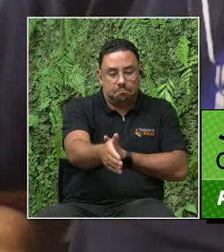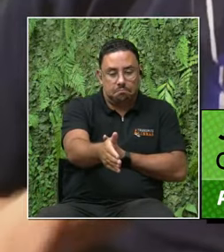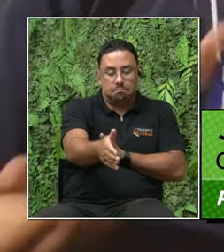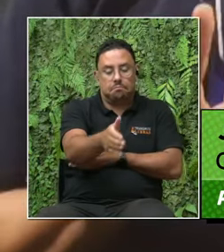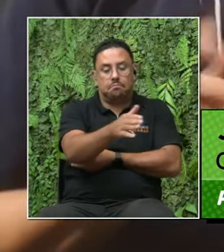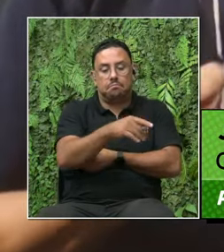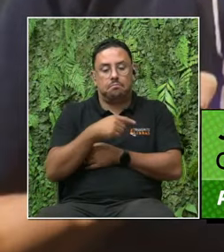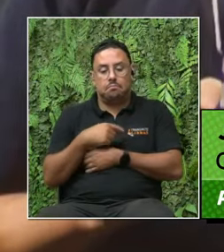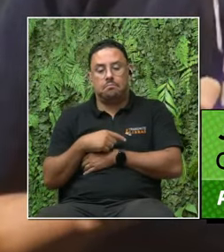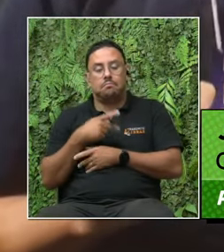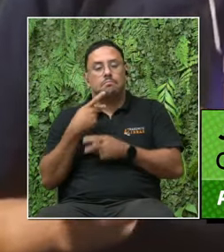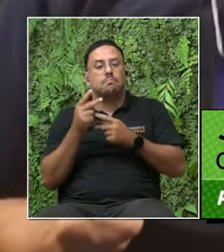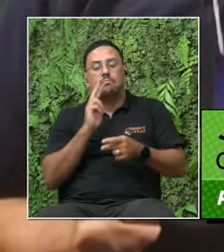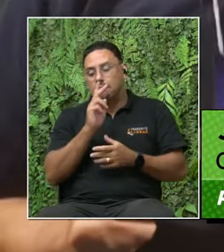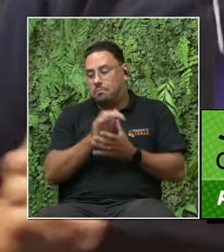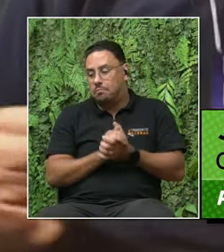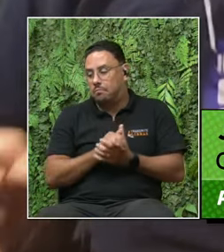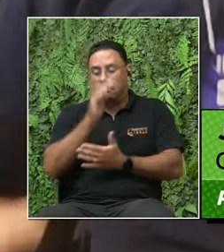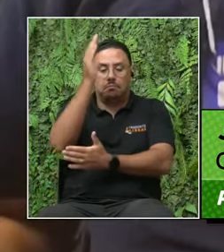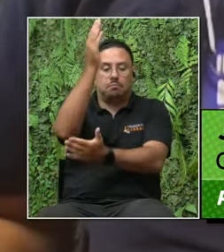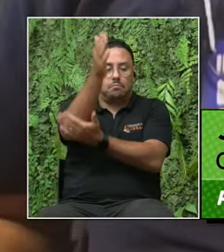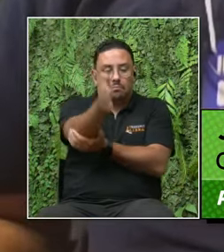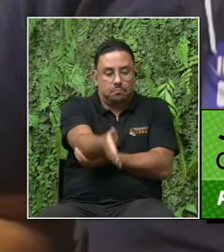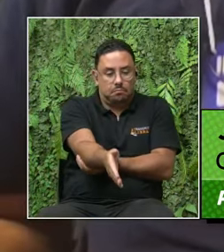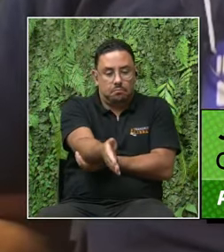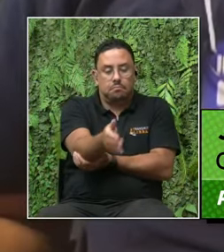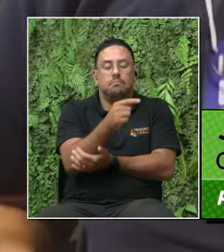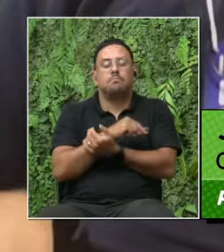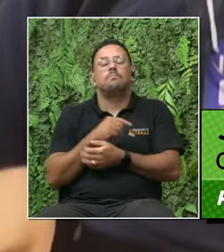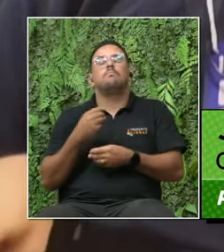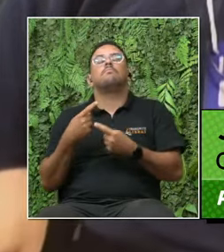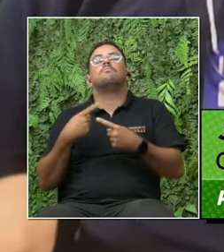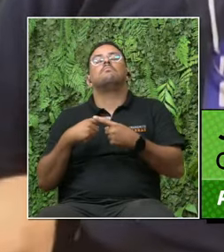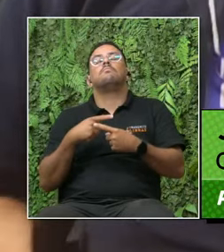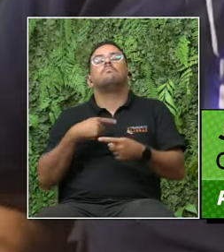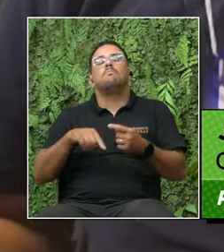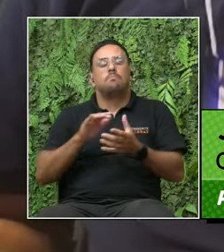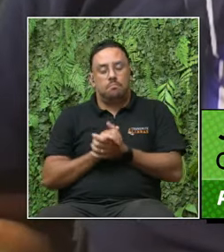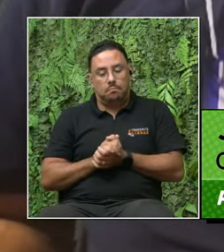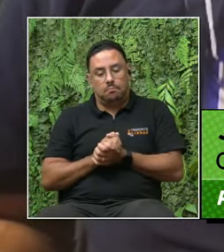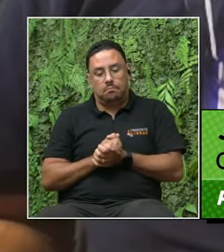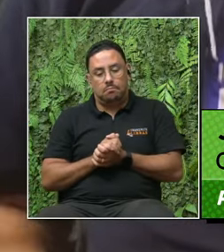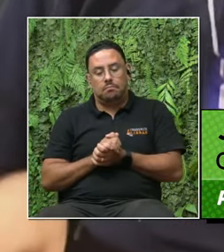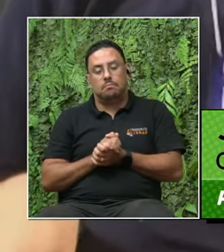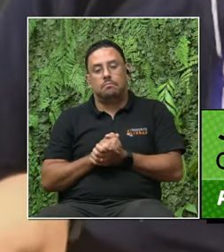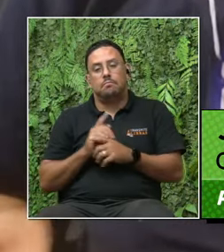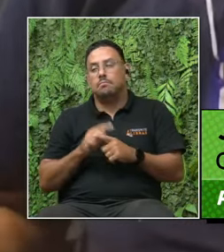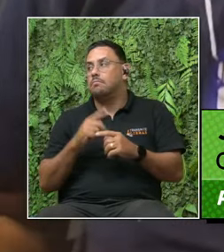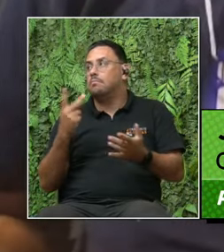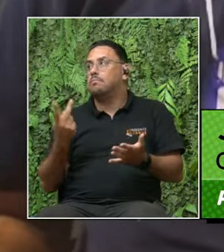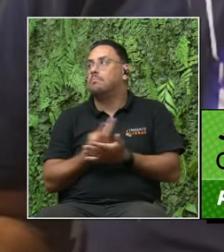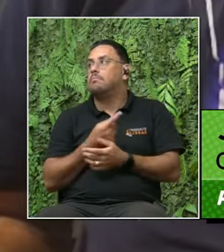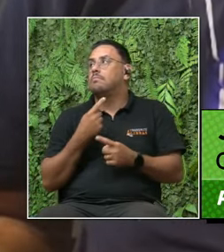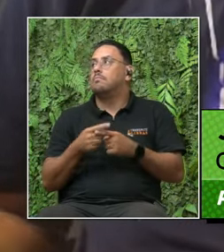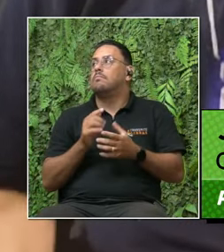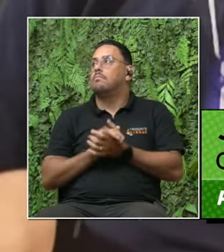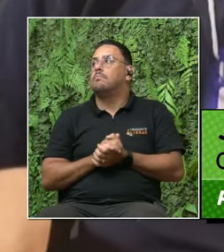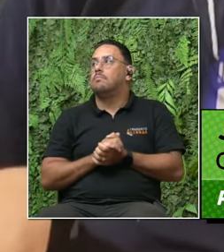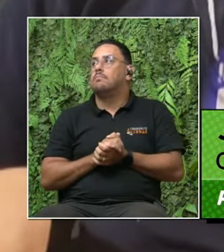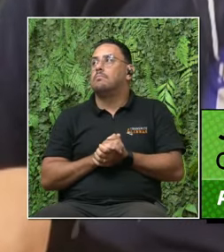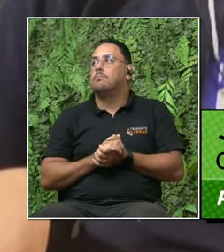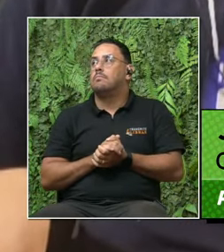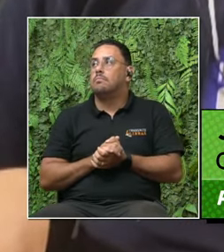tudo bem Eu não pipoquei na hora de falar E por que que isso aconteceu e por que que isso aconteceu Por que ISO